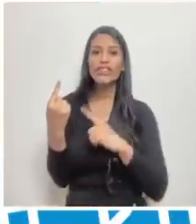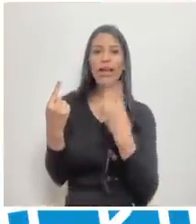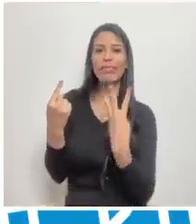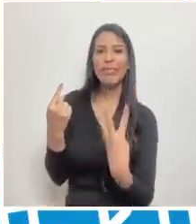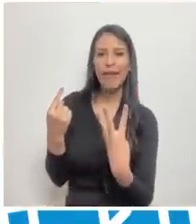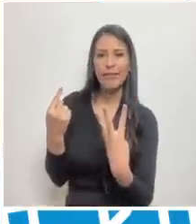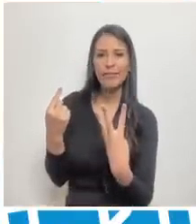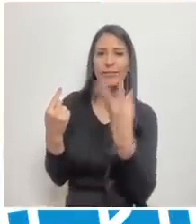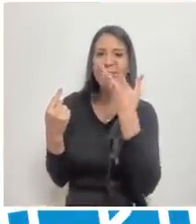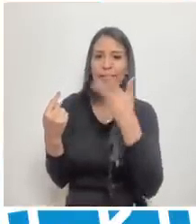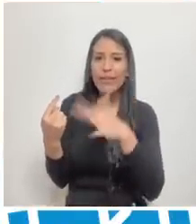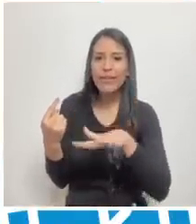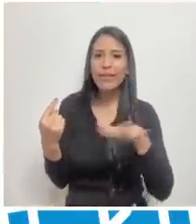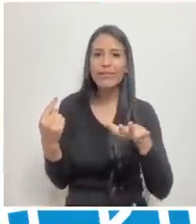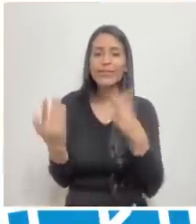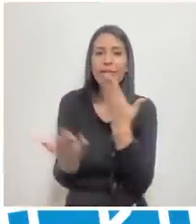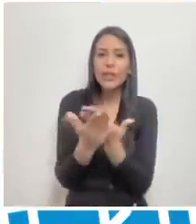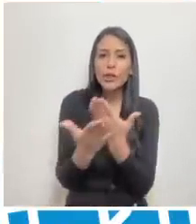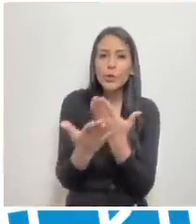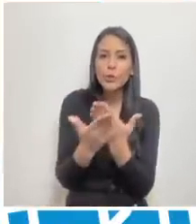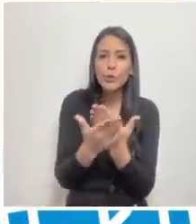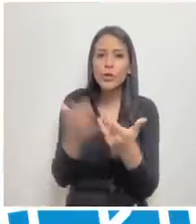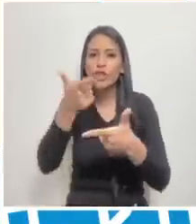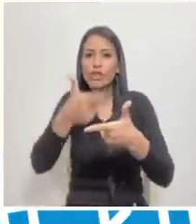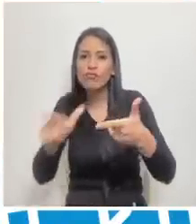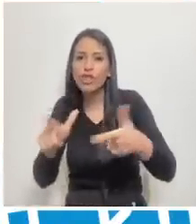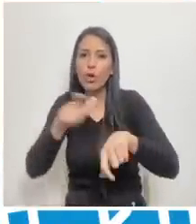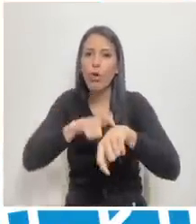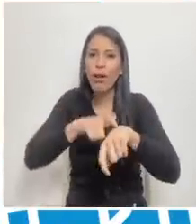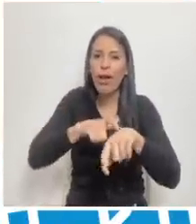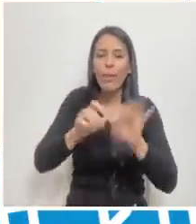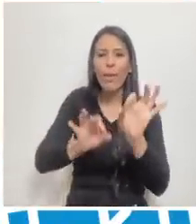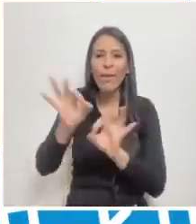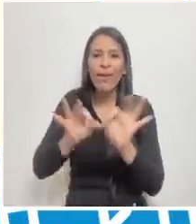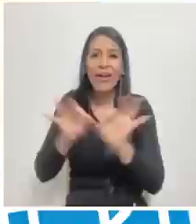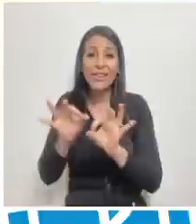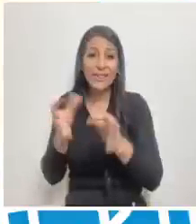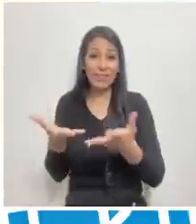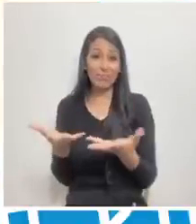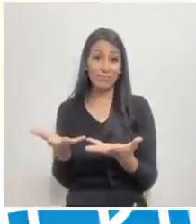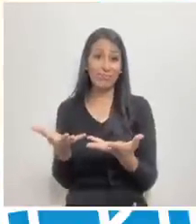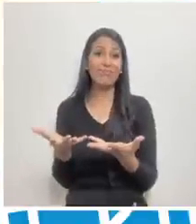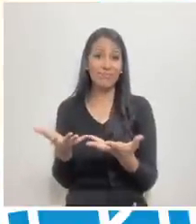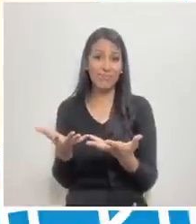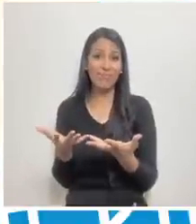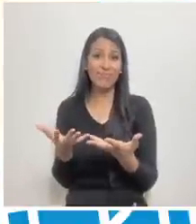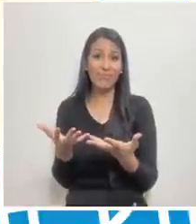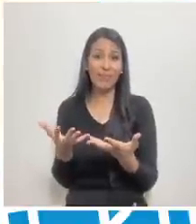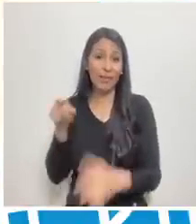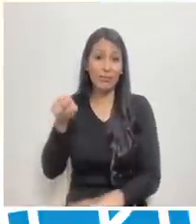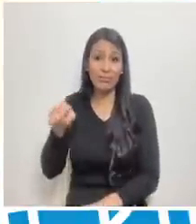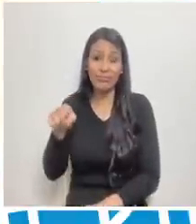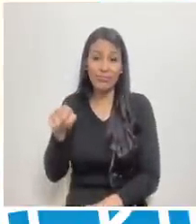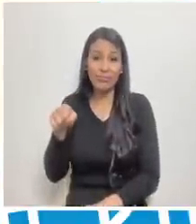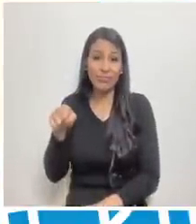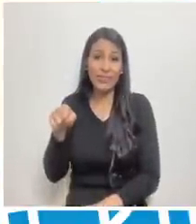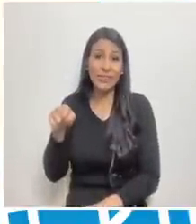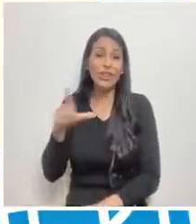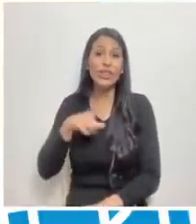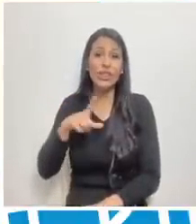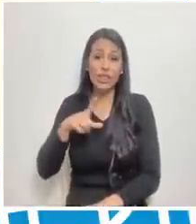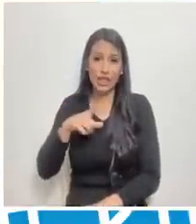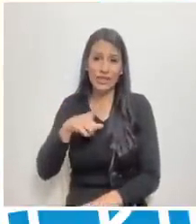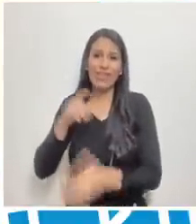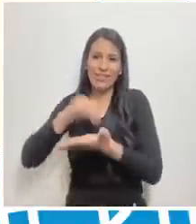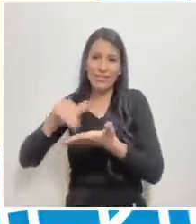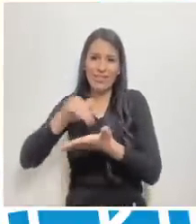em horários partilhados. Veja, nas localidades em que só o chip do celular foi doado pela